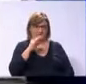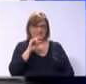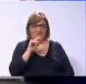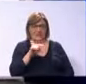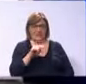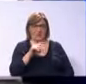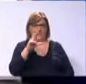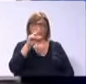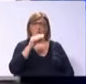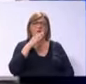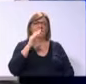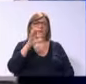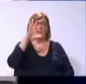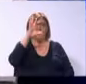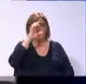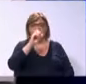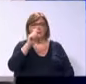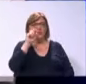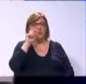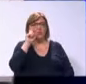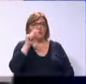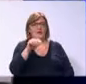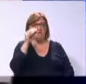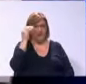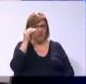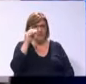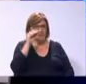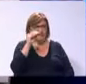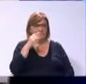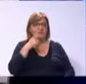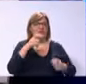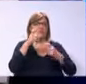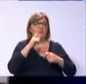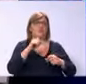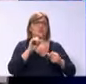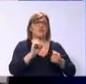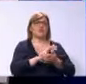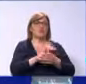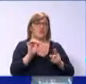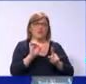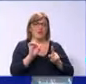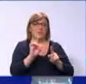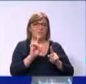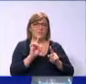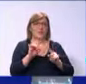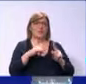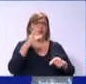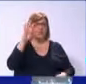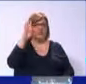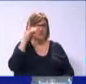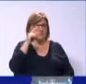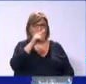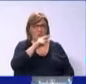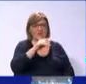nunca fala do ministro que tutelava os a educação foi a pergunta do jornalista eu disse pois não depois saber